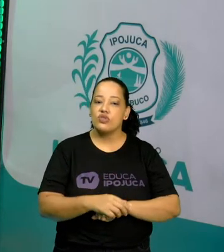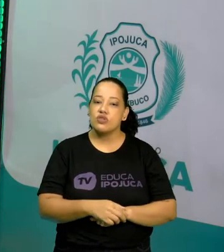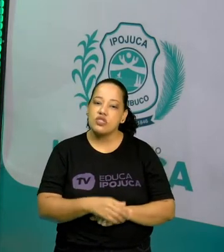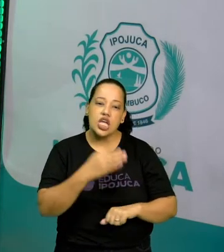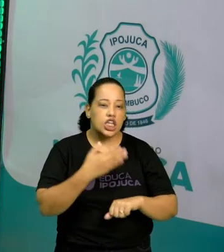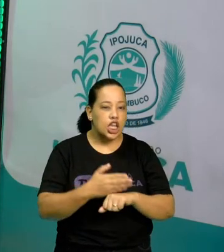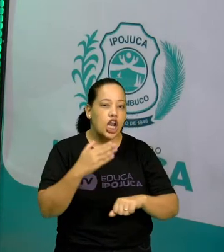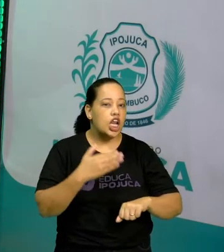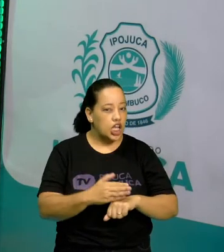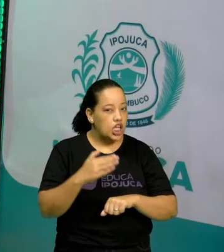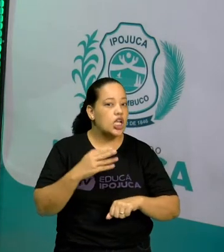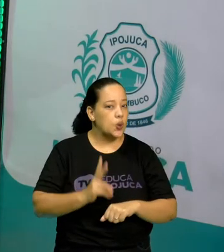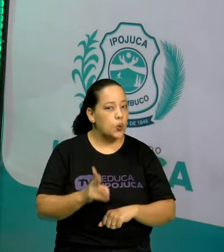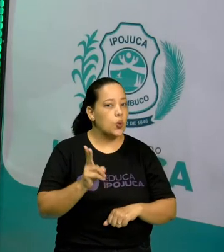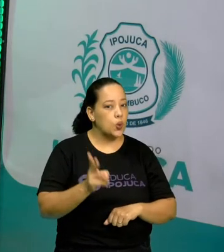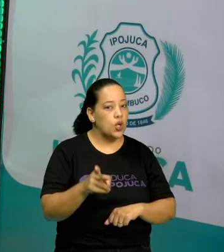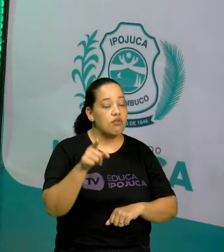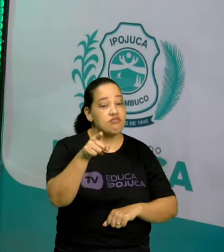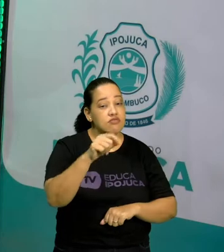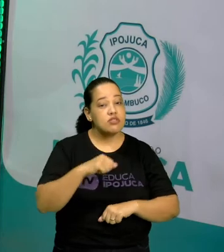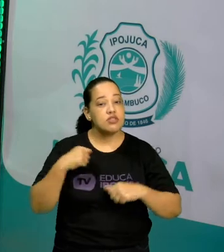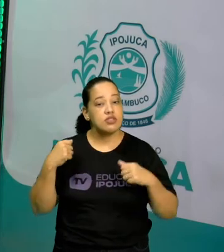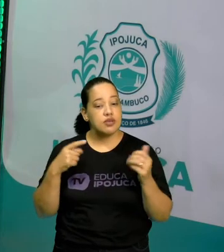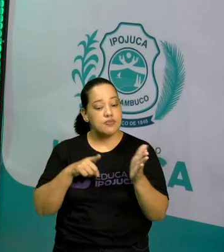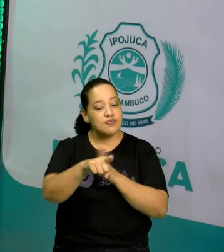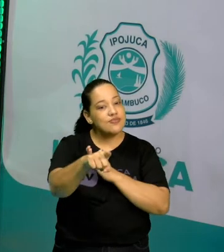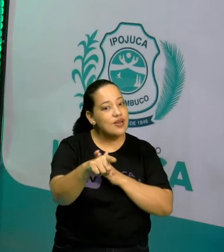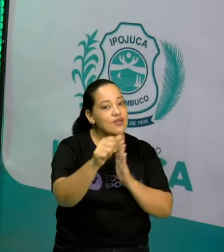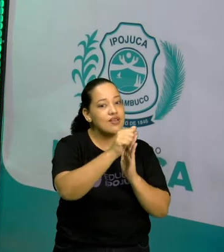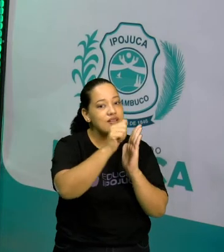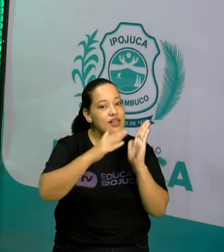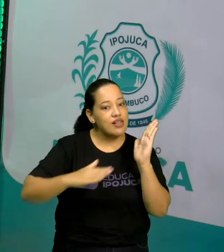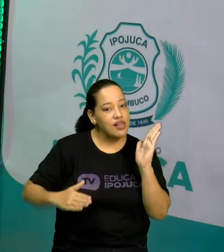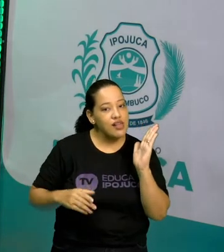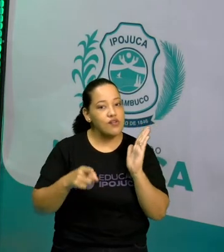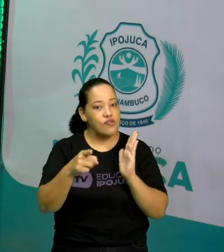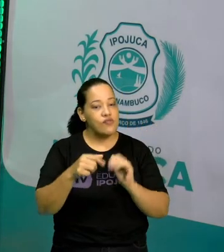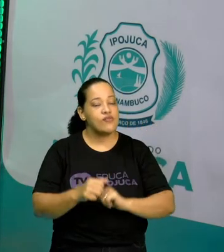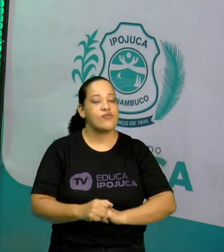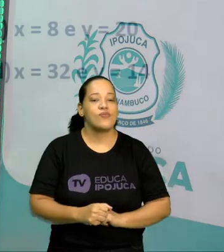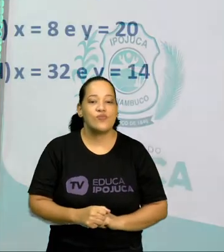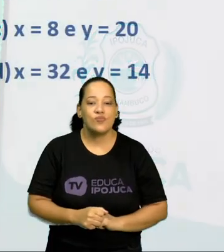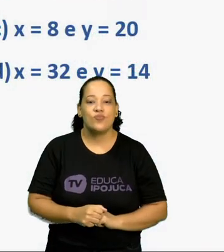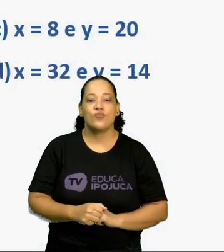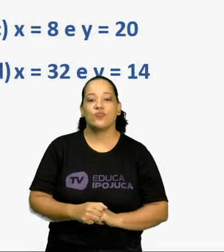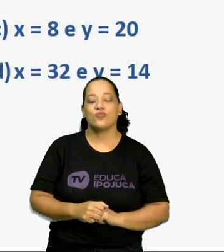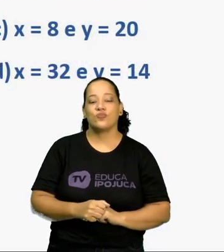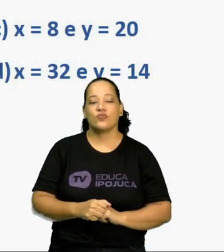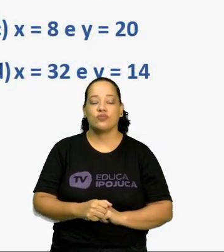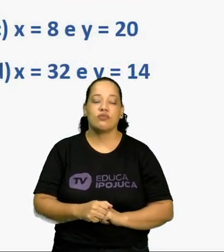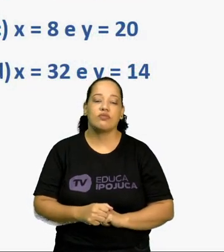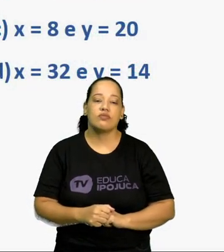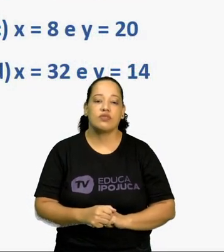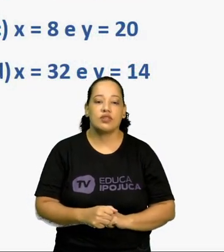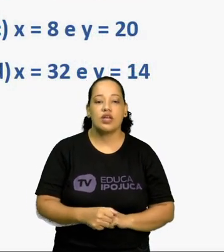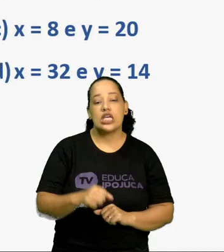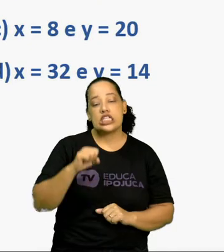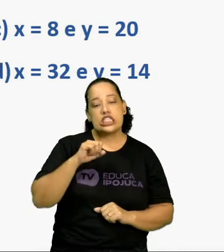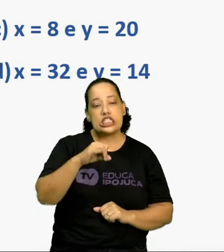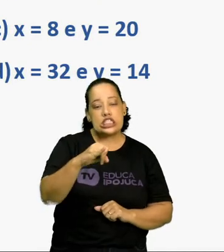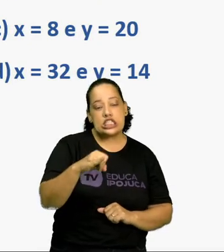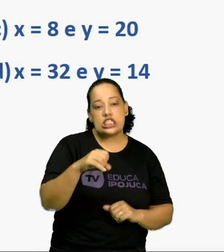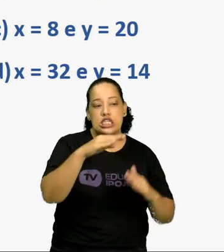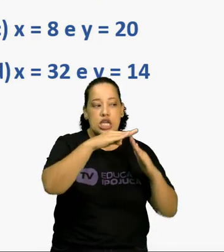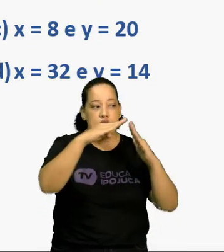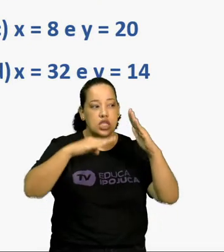de praticar, vou deixar o desafio matemático. Se o triângulo ABC